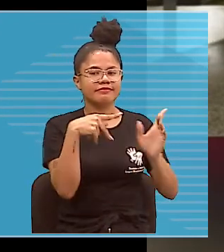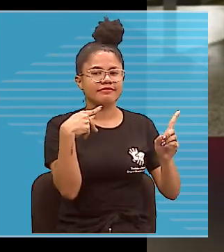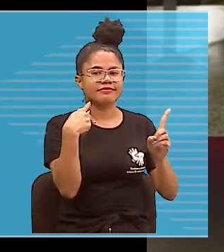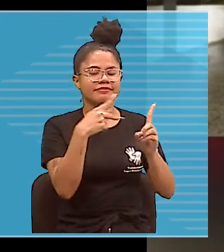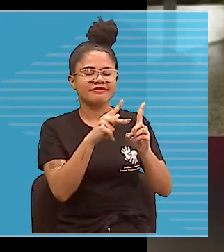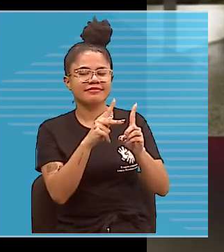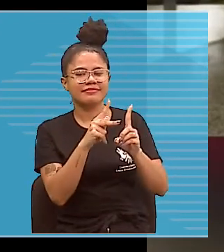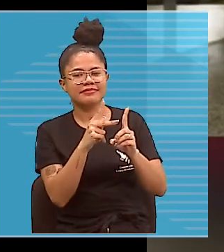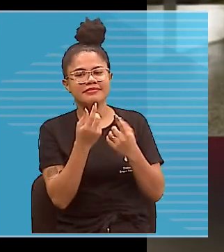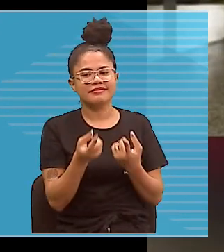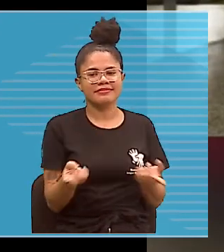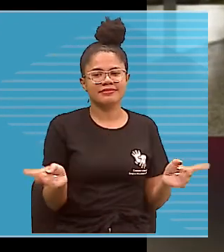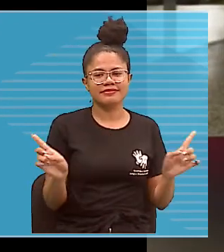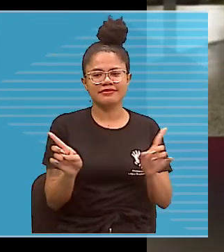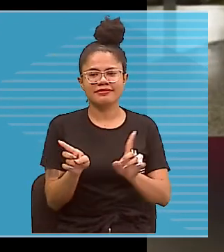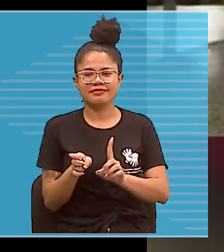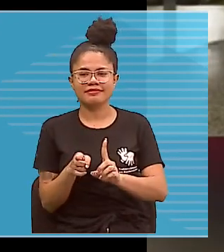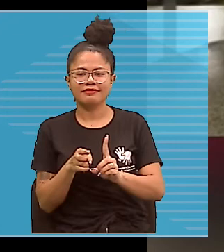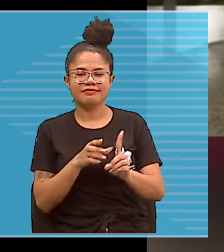meu, tu és